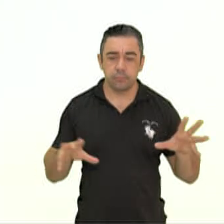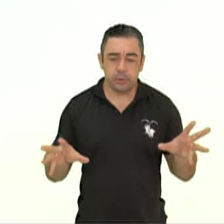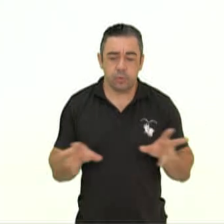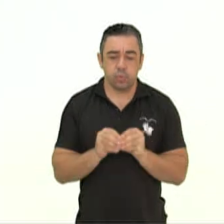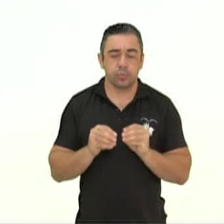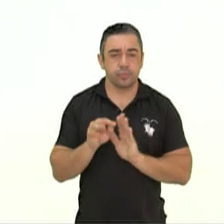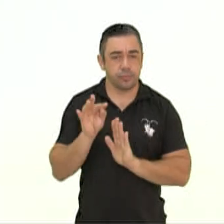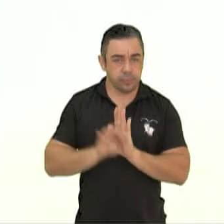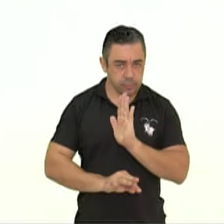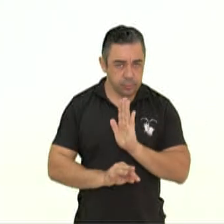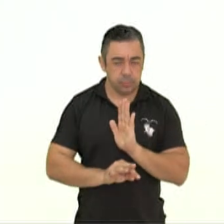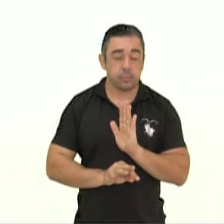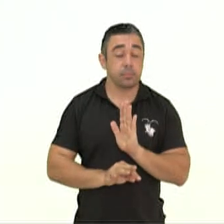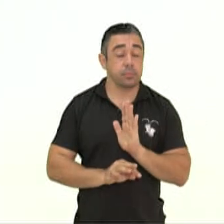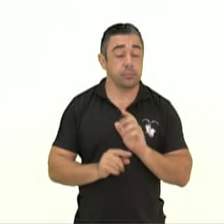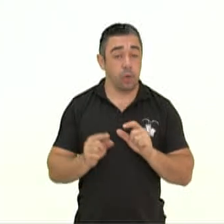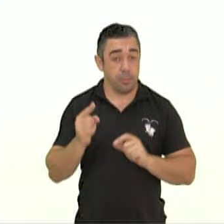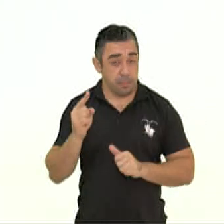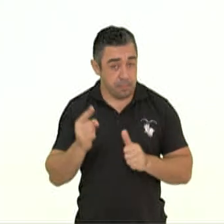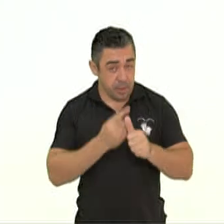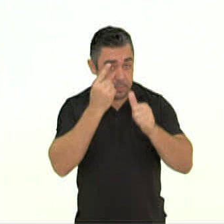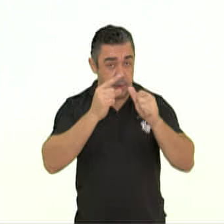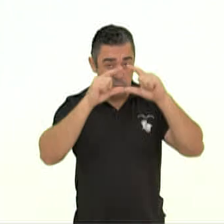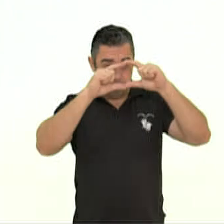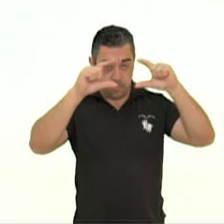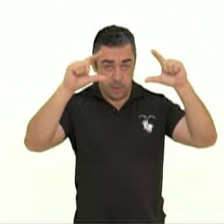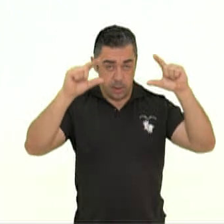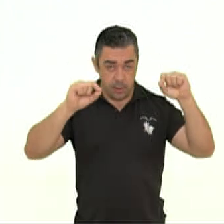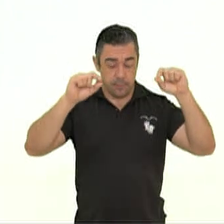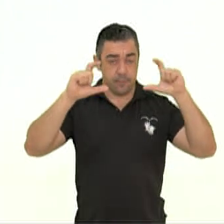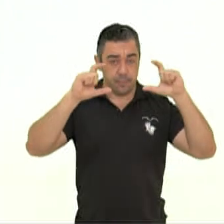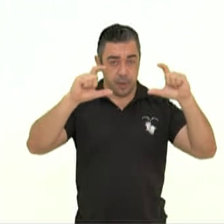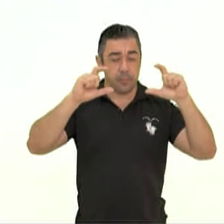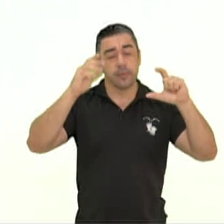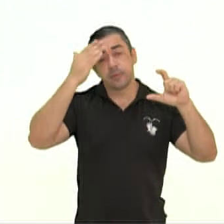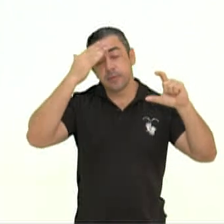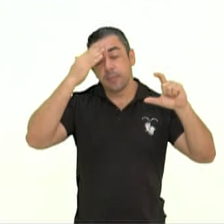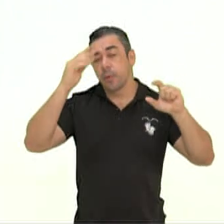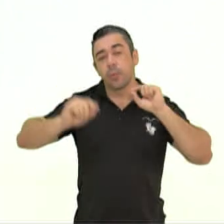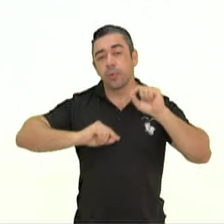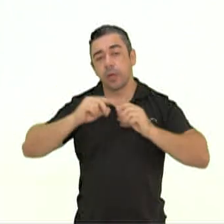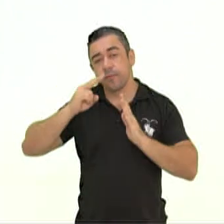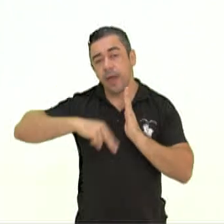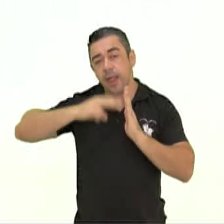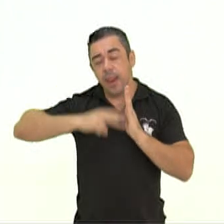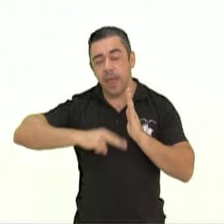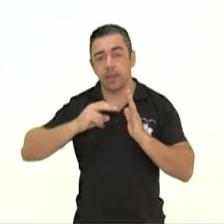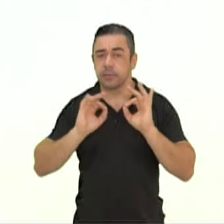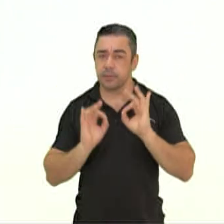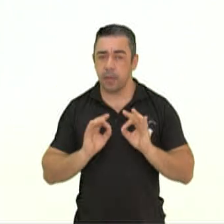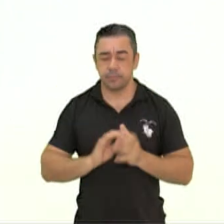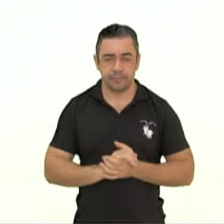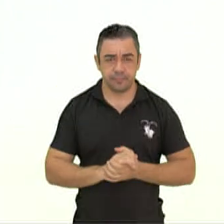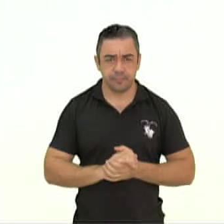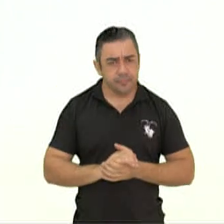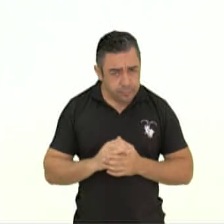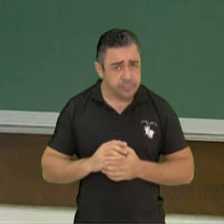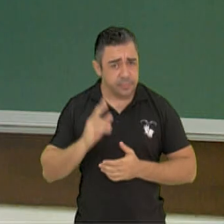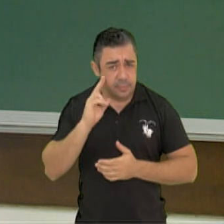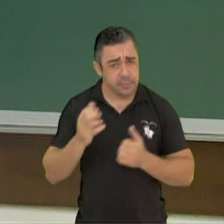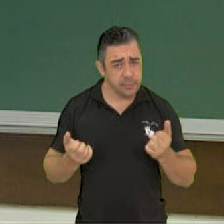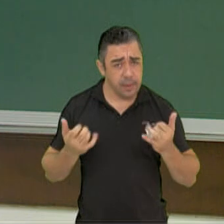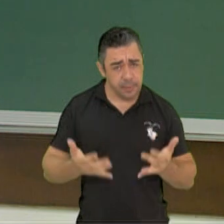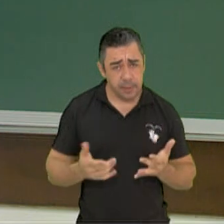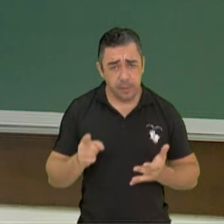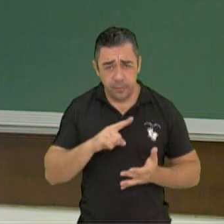do texto, colocado no seu primeiro parágrafo, situando o leitor sobre o que ele vai ler. Aquilo que eu falei para vocês, né, que responde